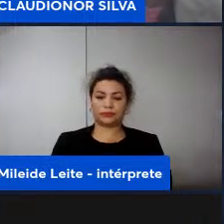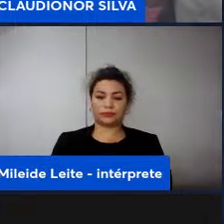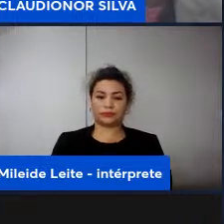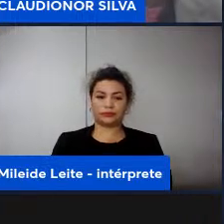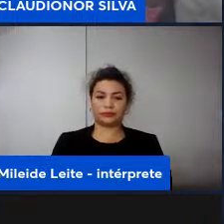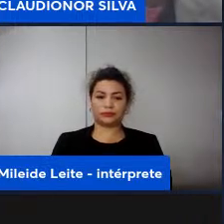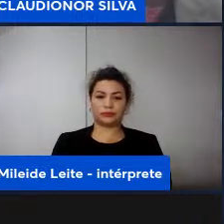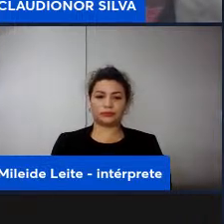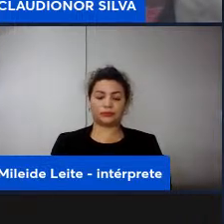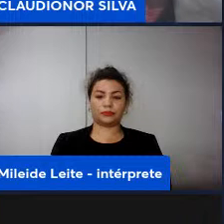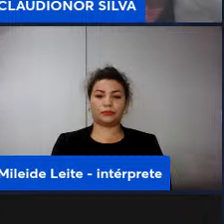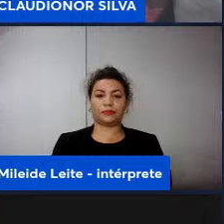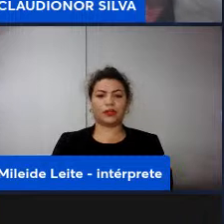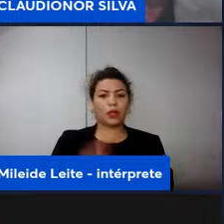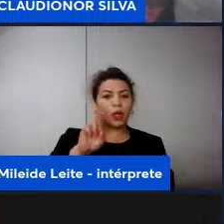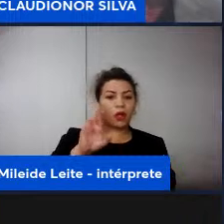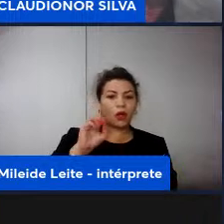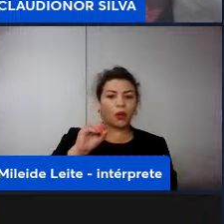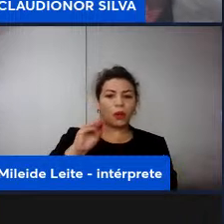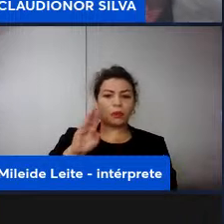Robério, será se ele saiu?